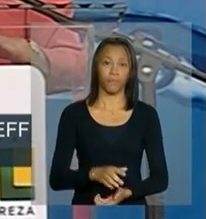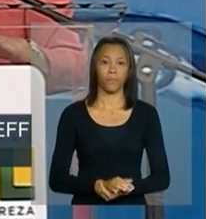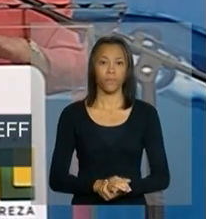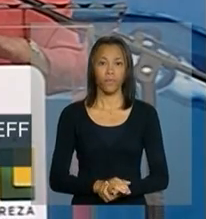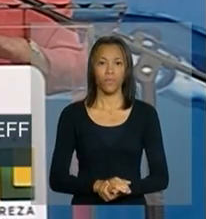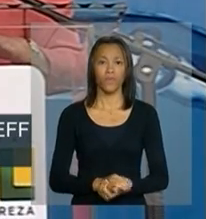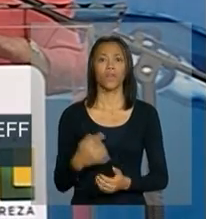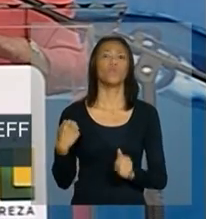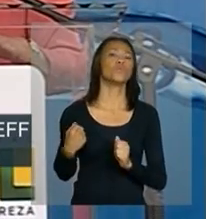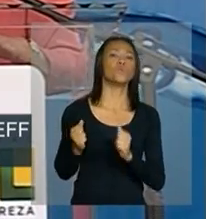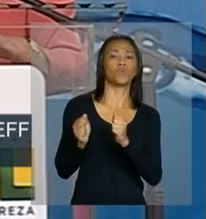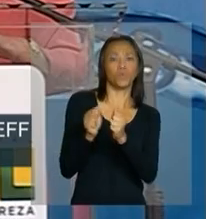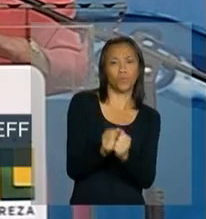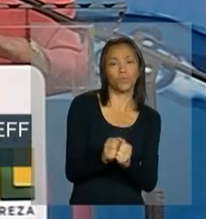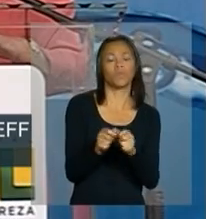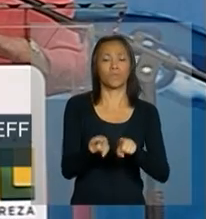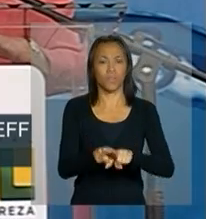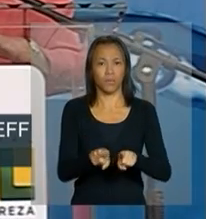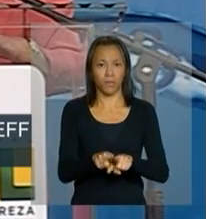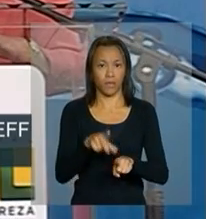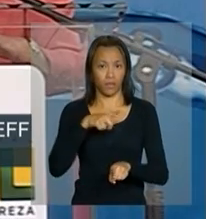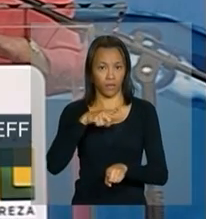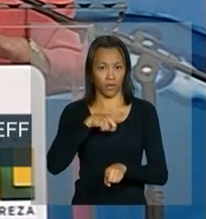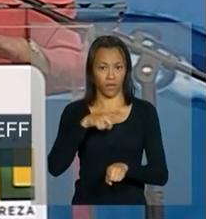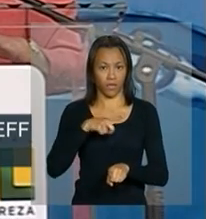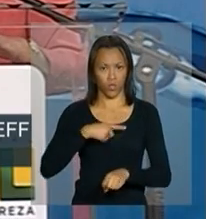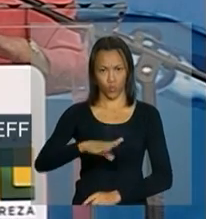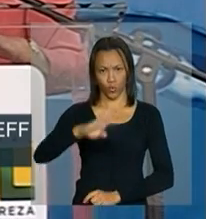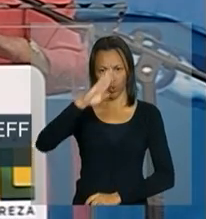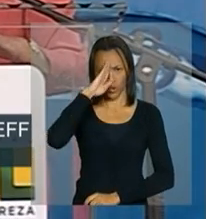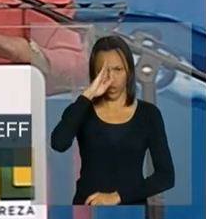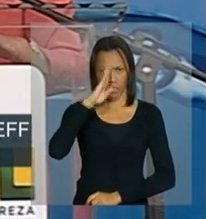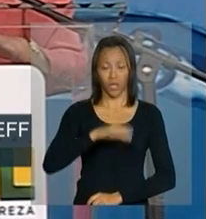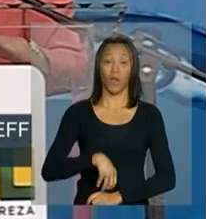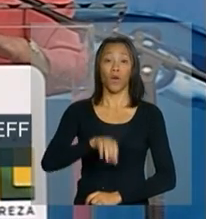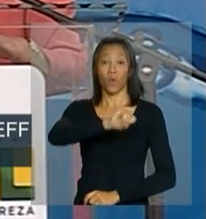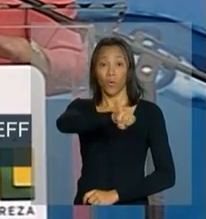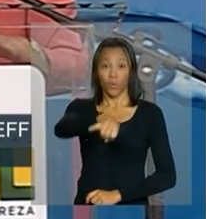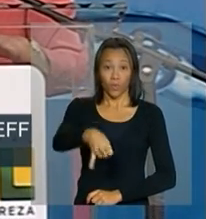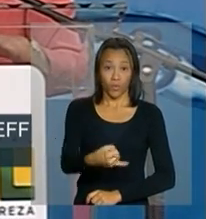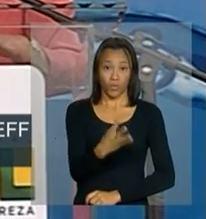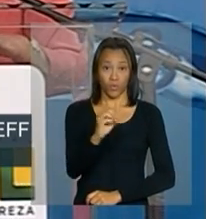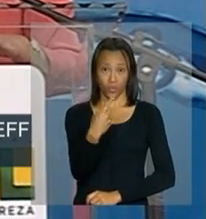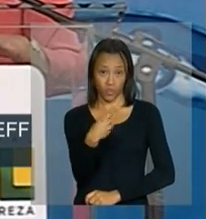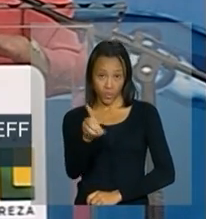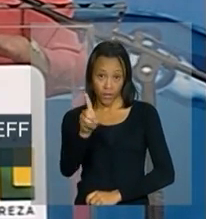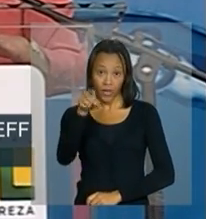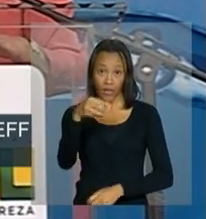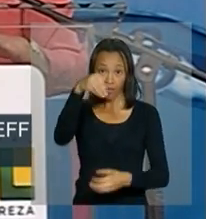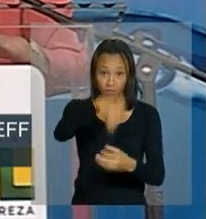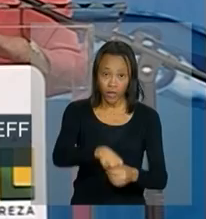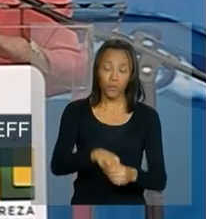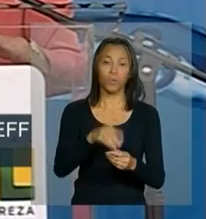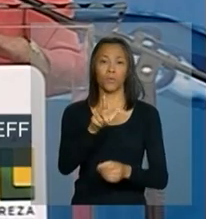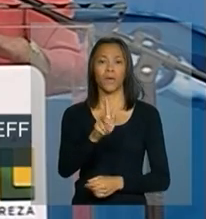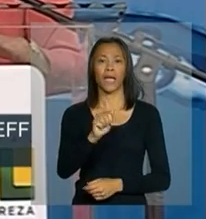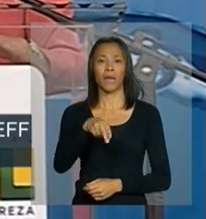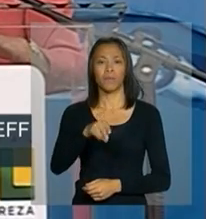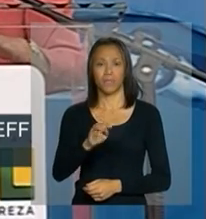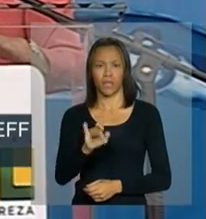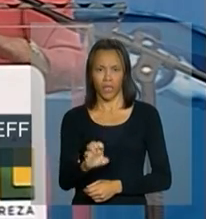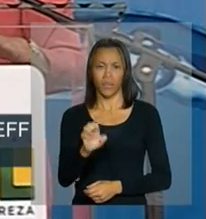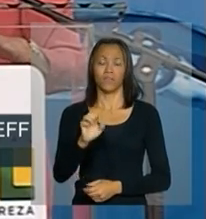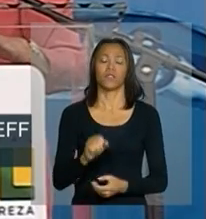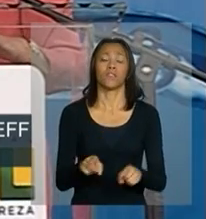me acompanhando está também o general José Elito, que é do Gabinete de Segurança Institucional, e